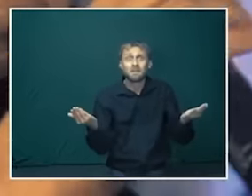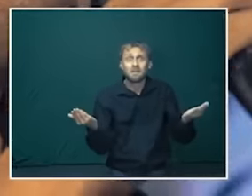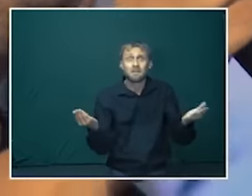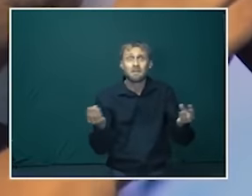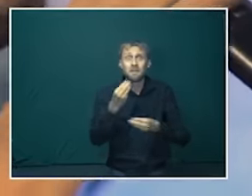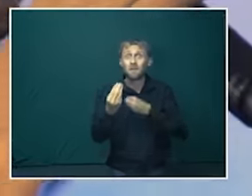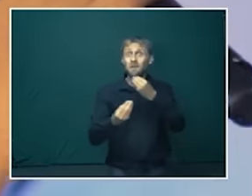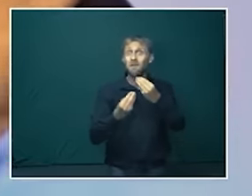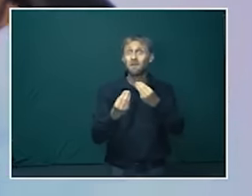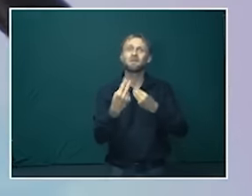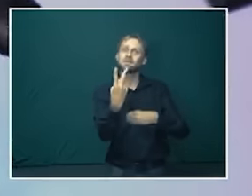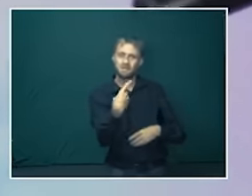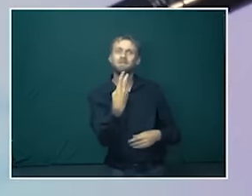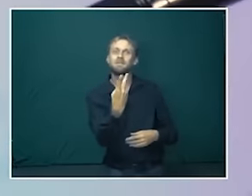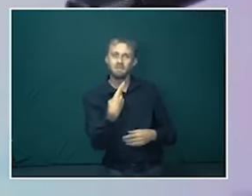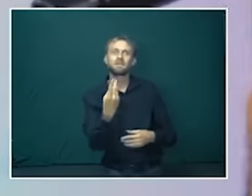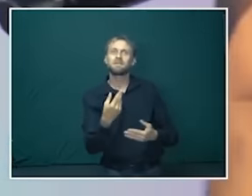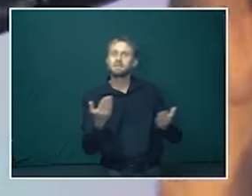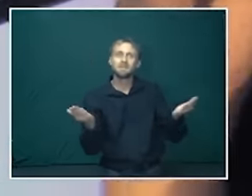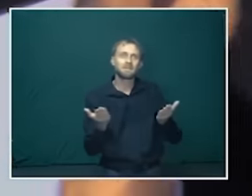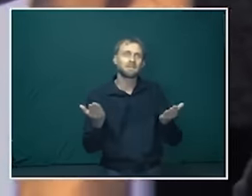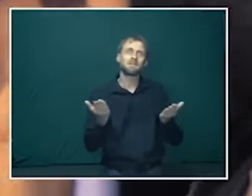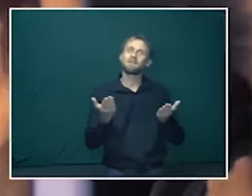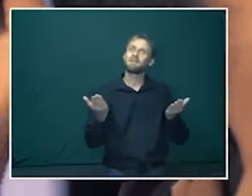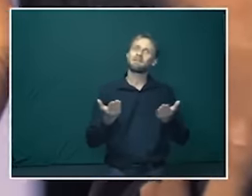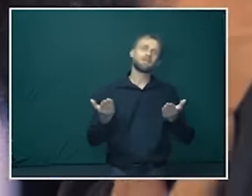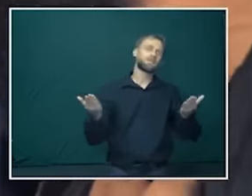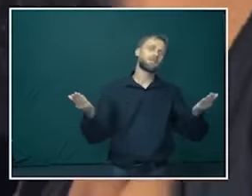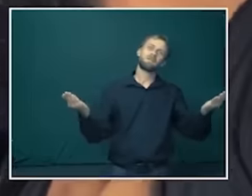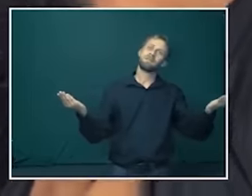Como é que a gente fica?